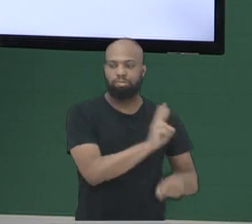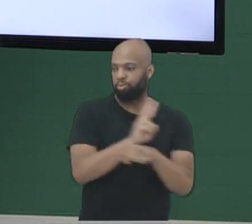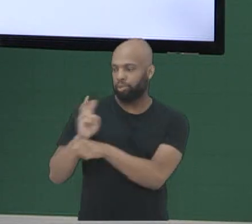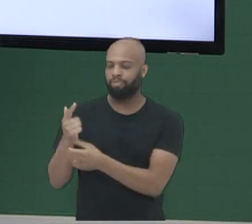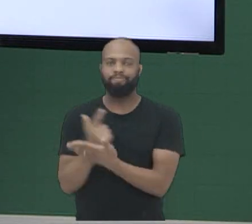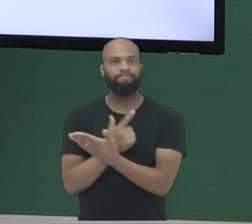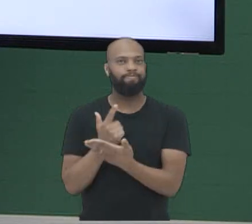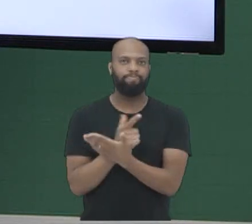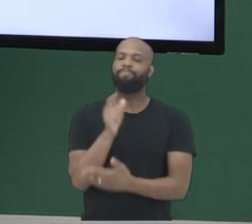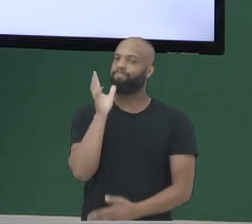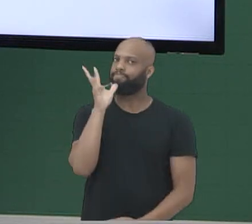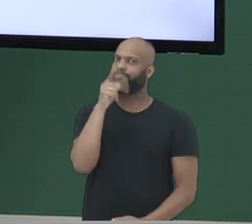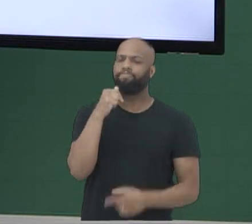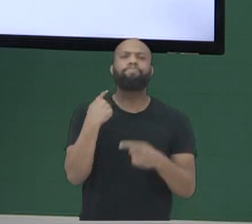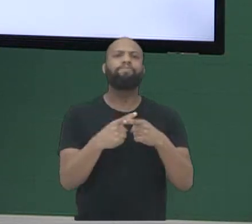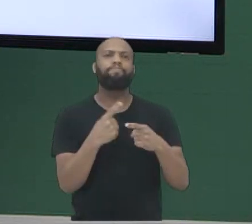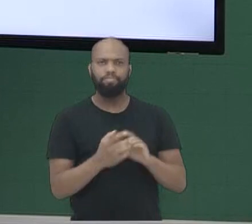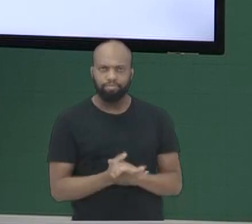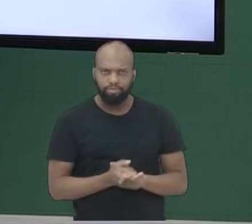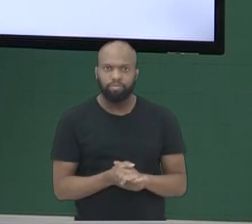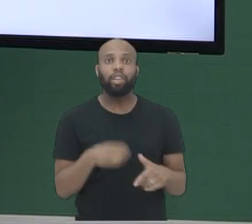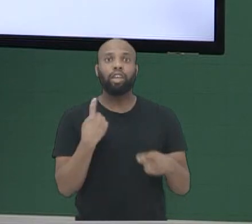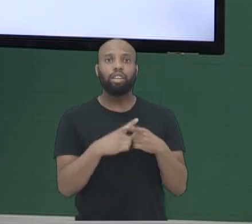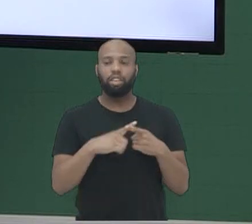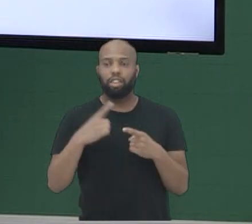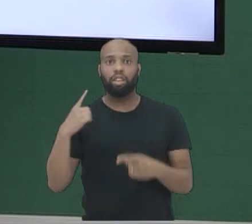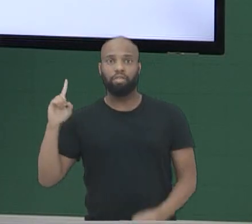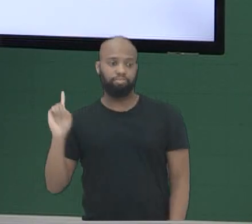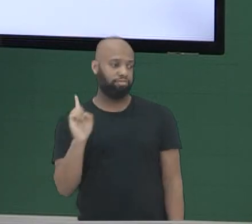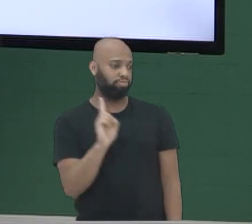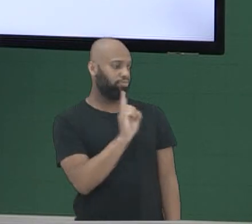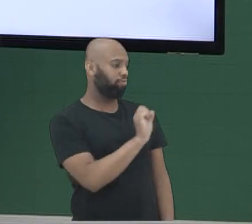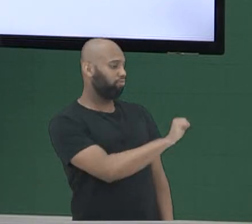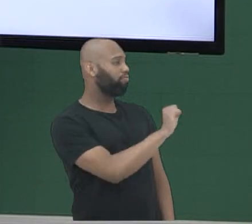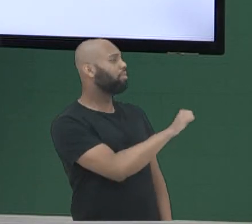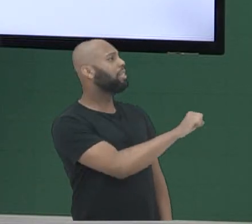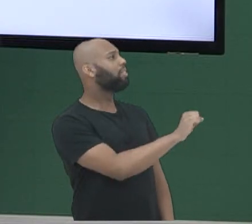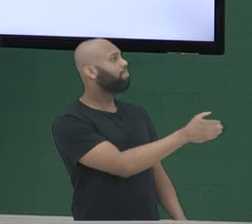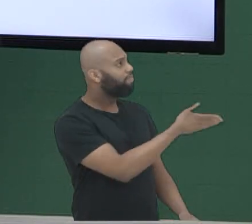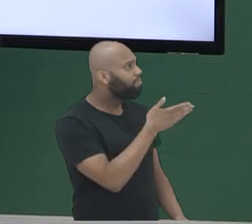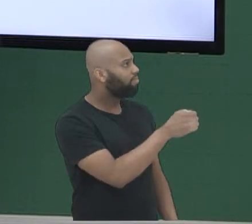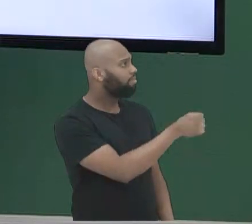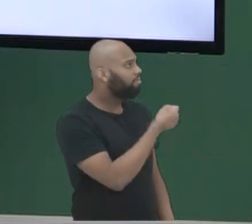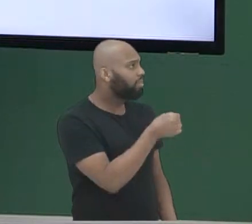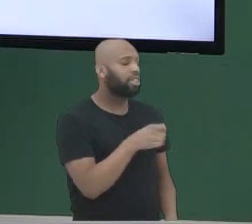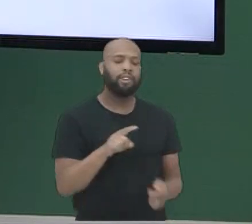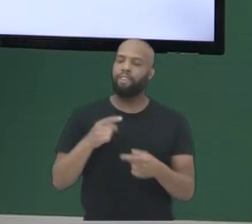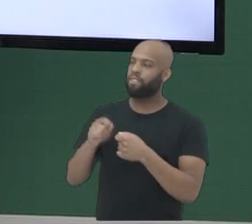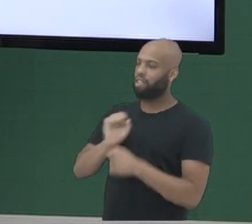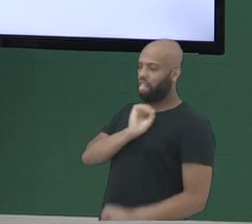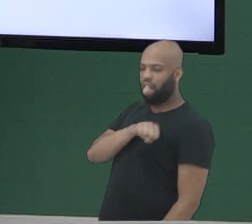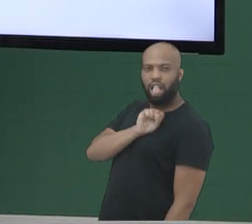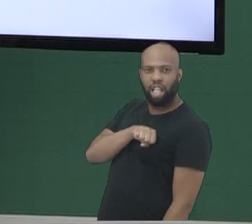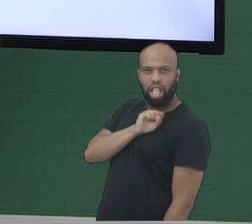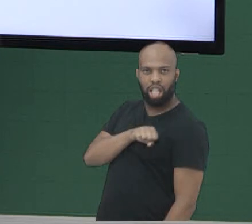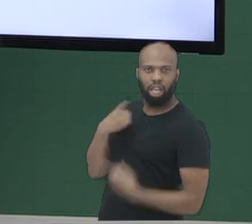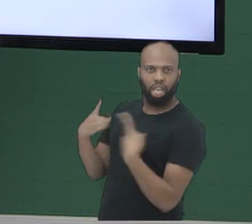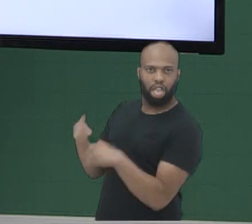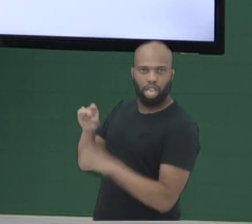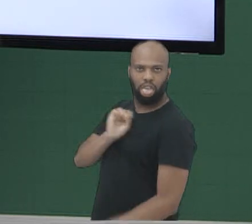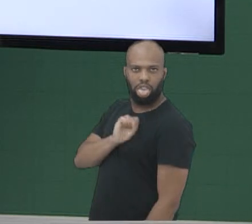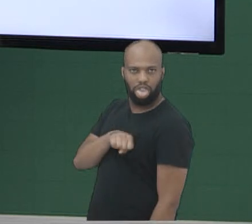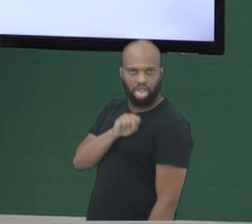que ele tinha, que era Rei Nações de Narizinho. A gente leu isso num dos parágrafos, a gente leu junto. E